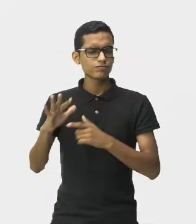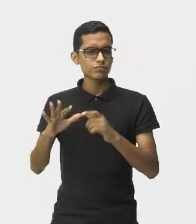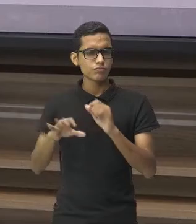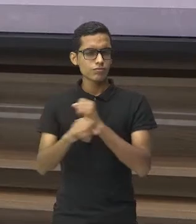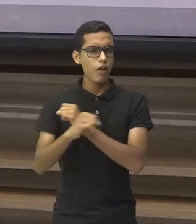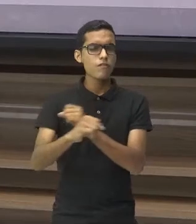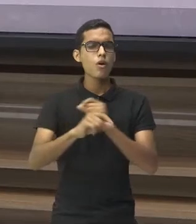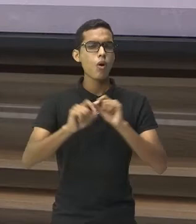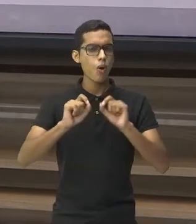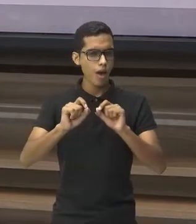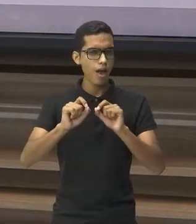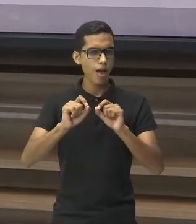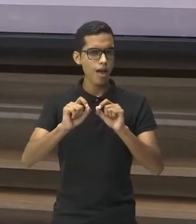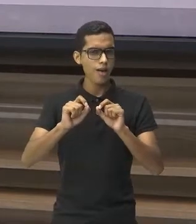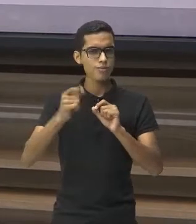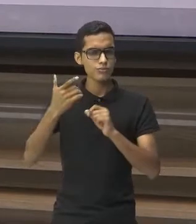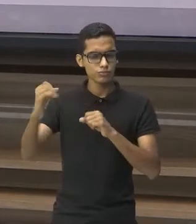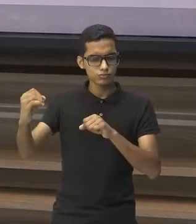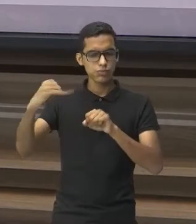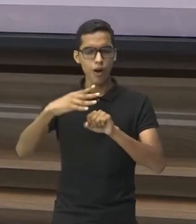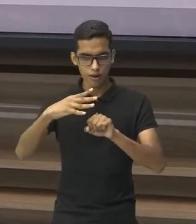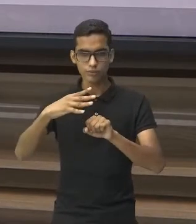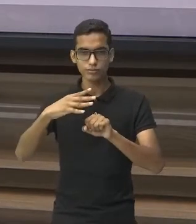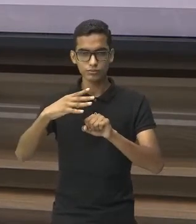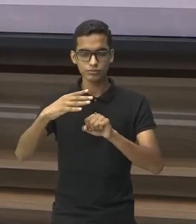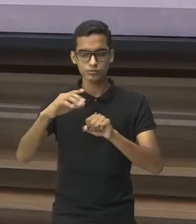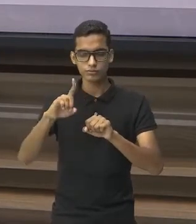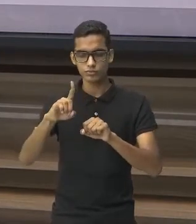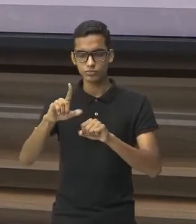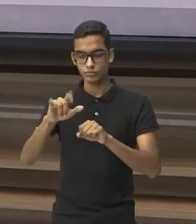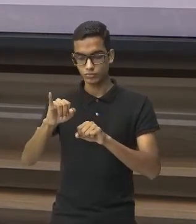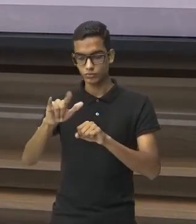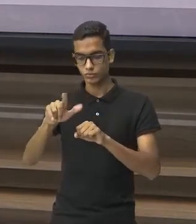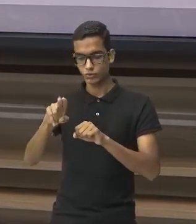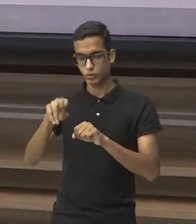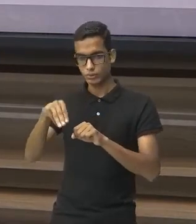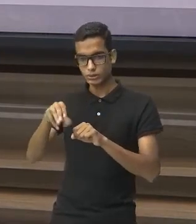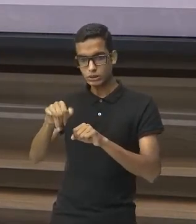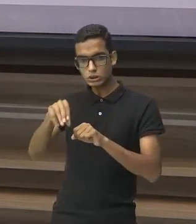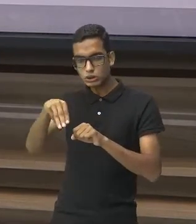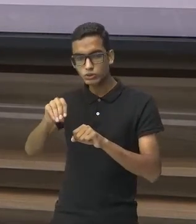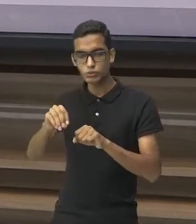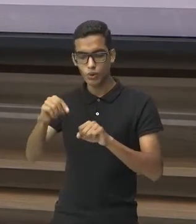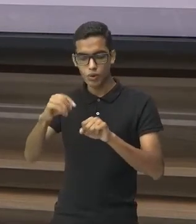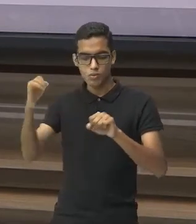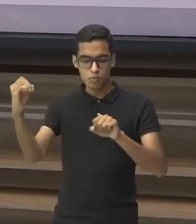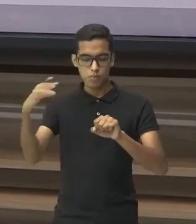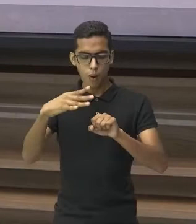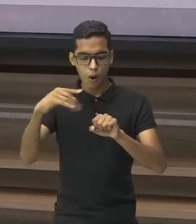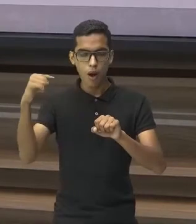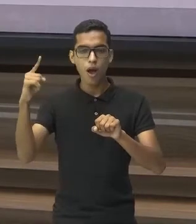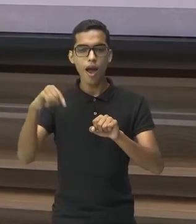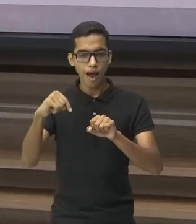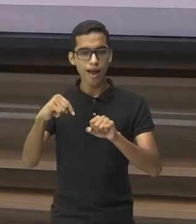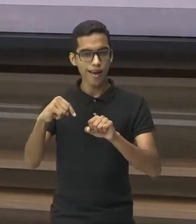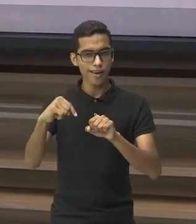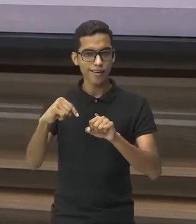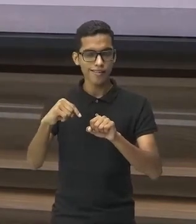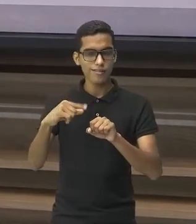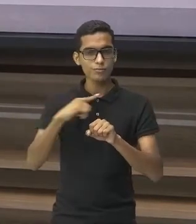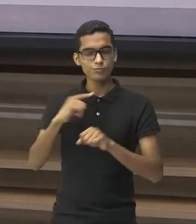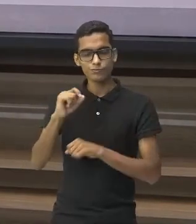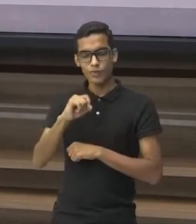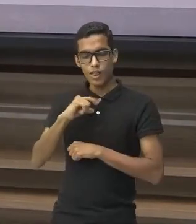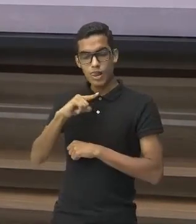aulas de história que o iluminismo ele era contra o absolutismo. E agora você vai ver que um filósofo português, Marquês de